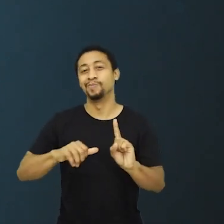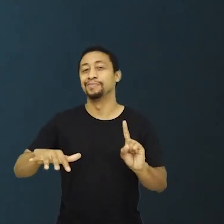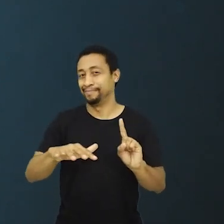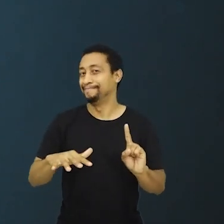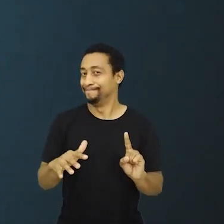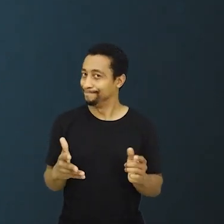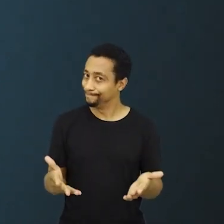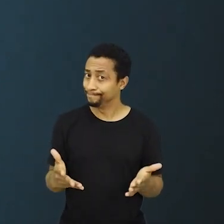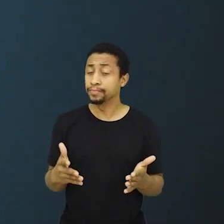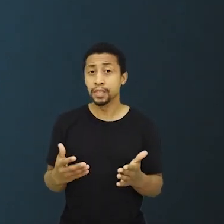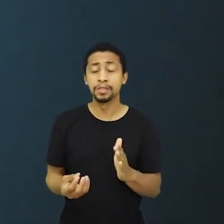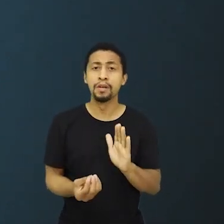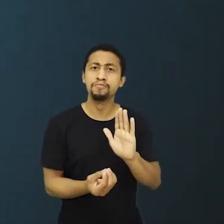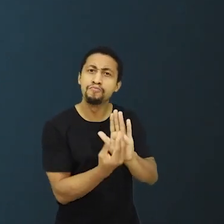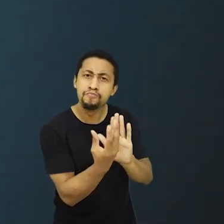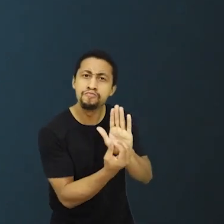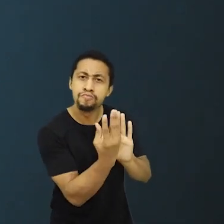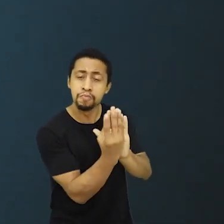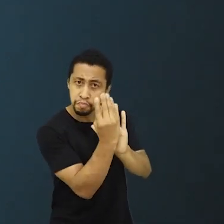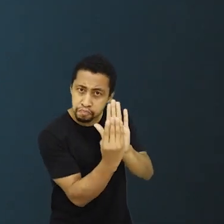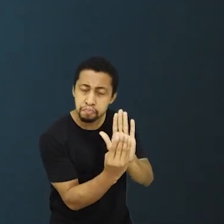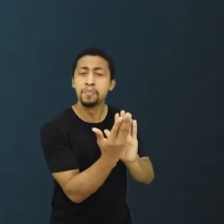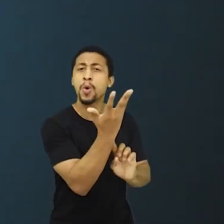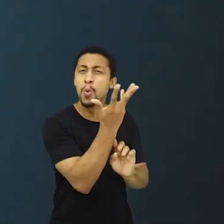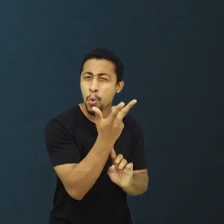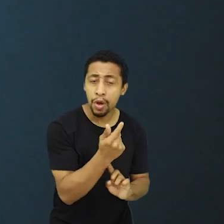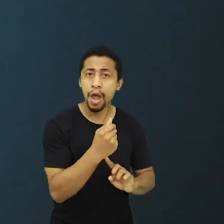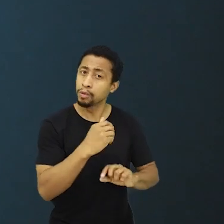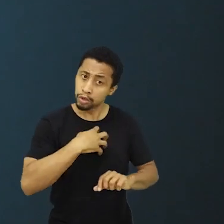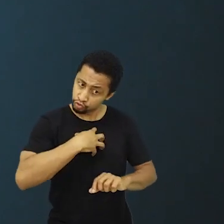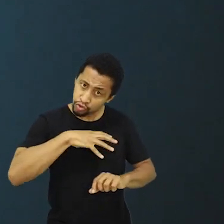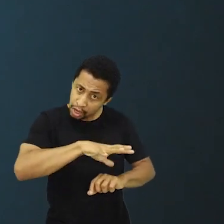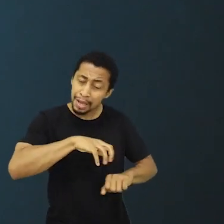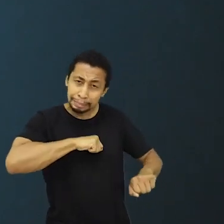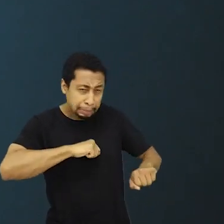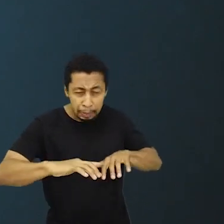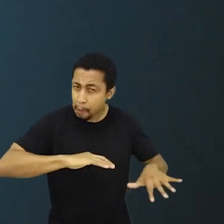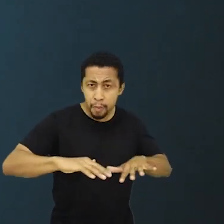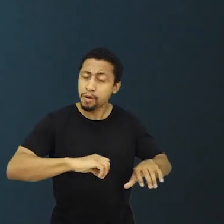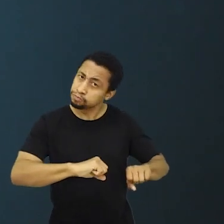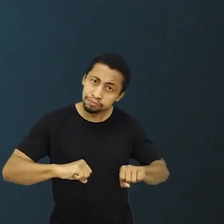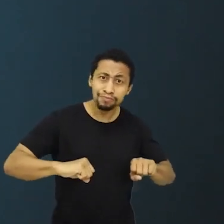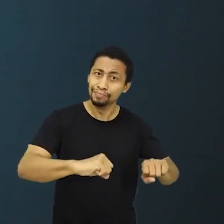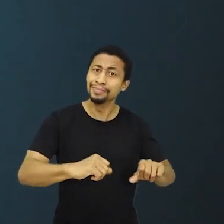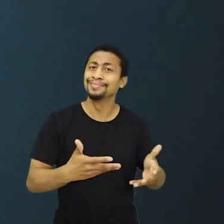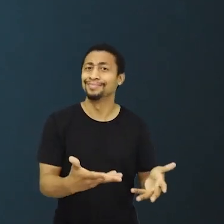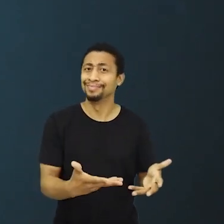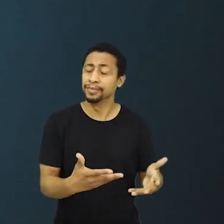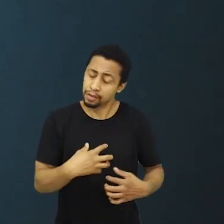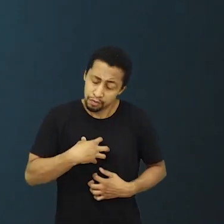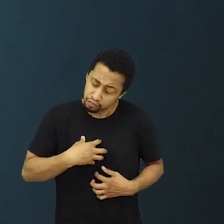Então, a produção cultural, nesse sentido, é uma forma de ativismo, né, para mim. E foi assim que eu